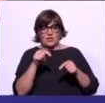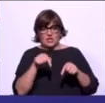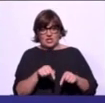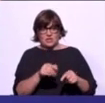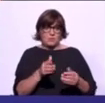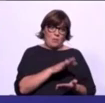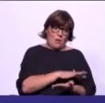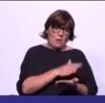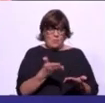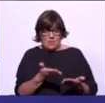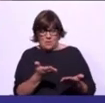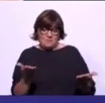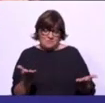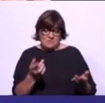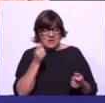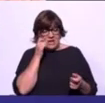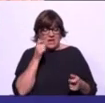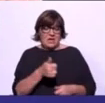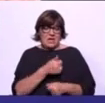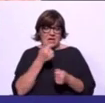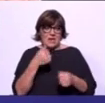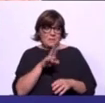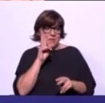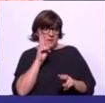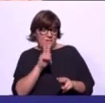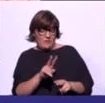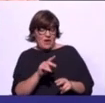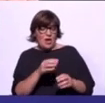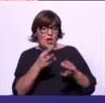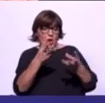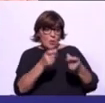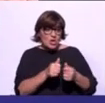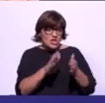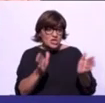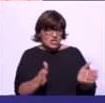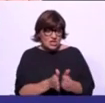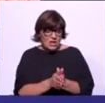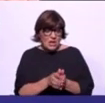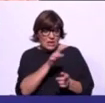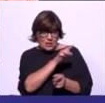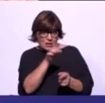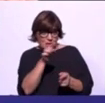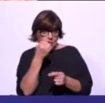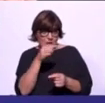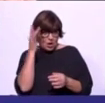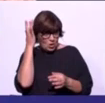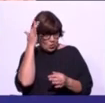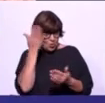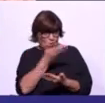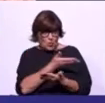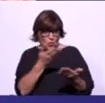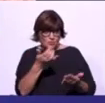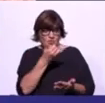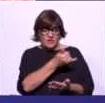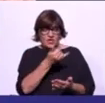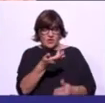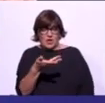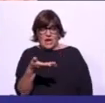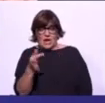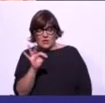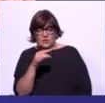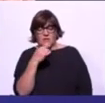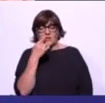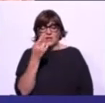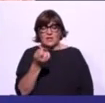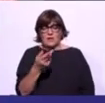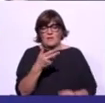um lado ou para o outro, portanto, para quem o ganhar, mas como se vê, no cómputo geral, aquilo que ali temos são precisamente 22-14, o que quer dizer que há